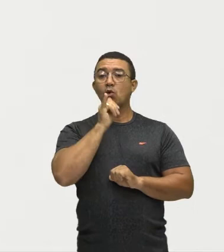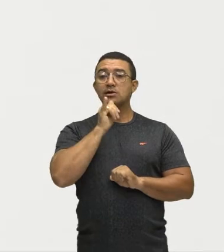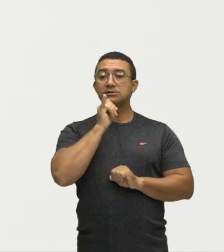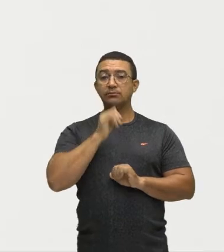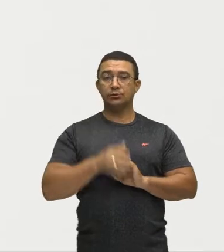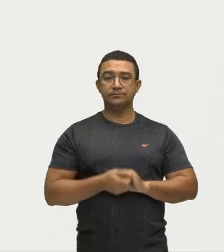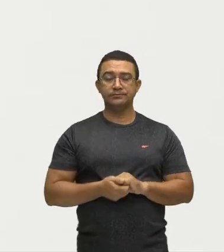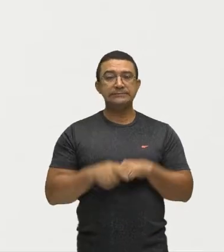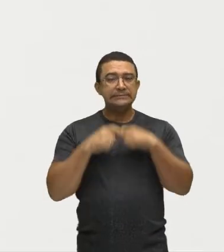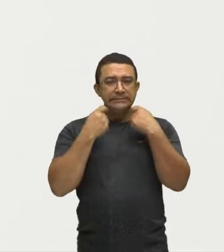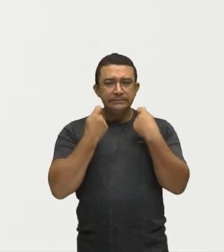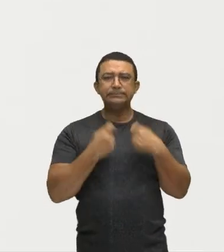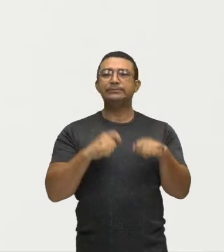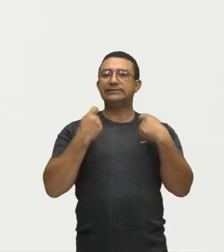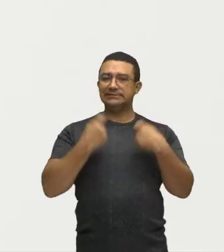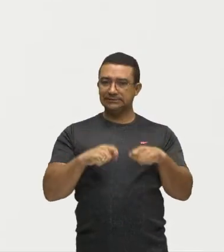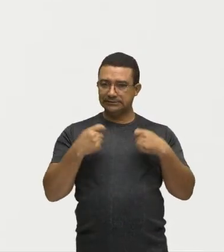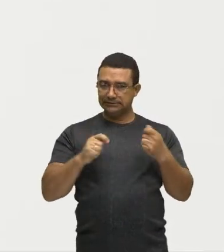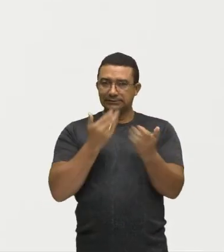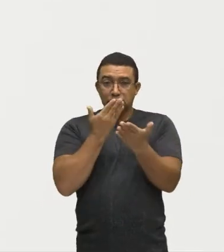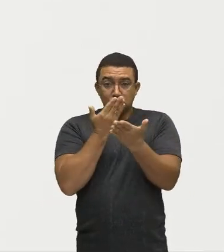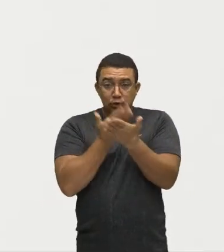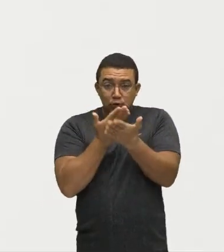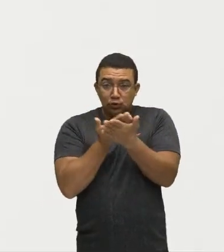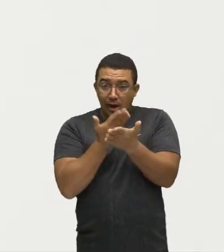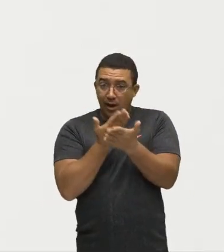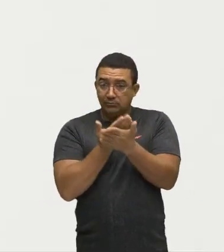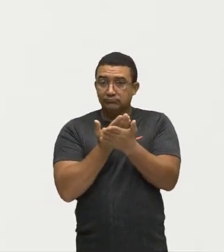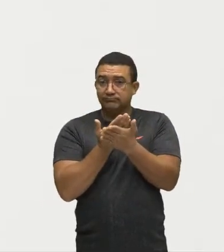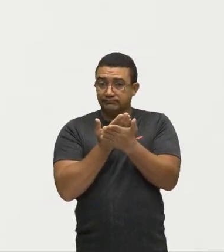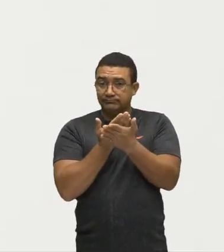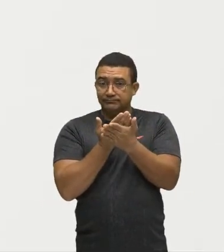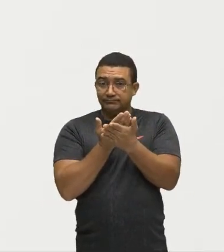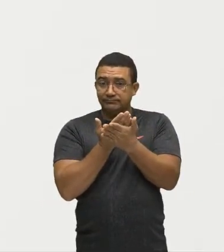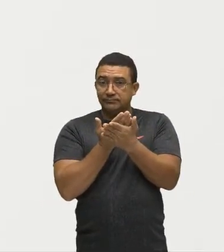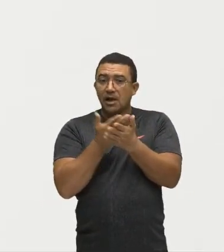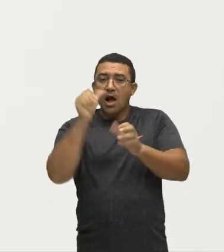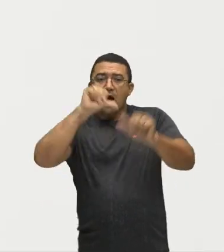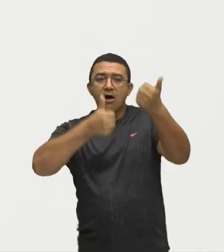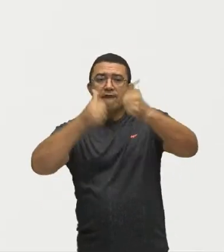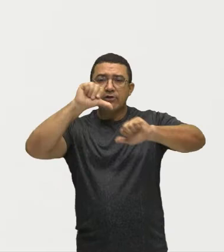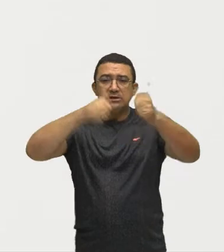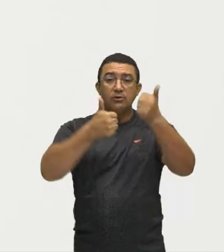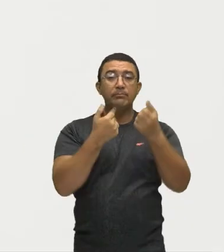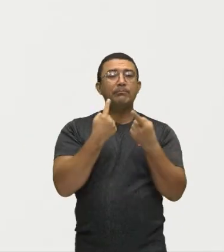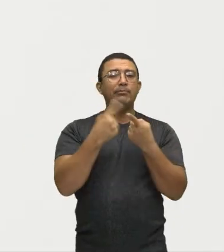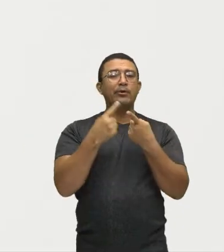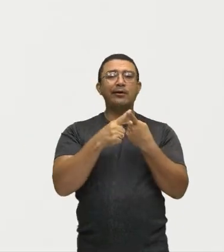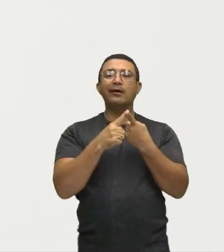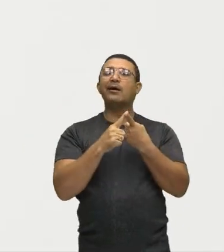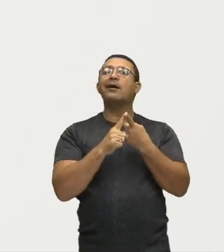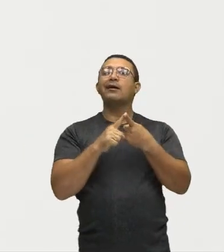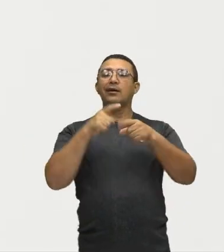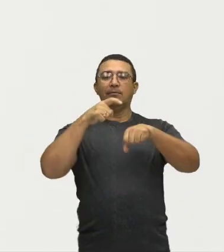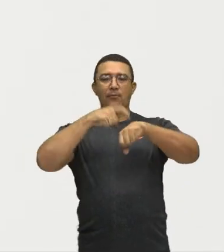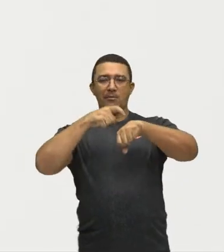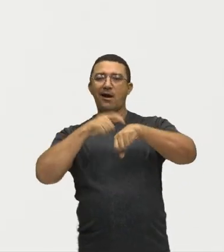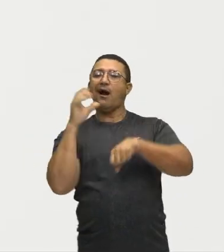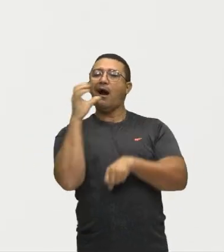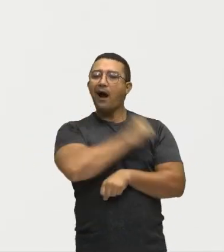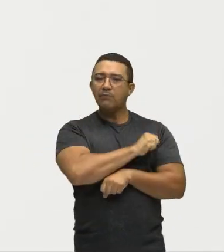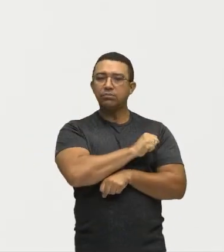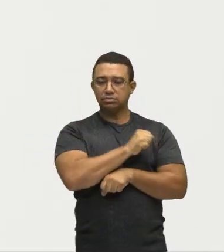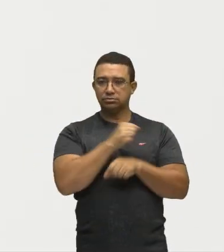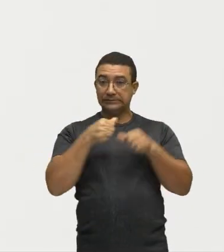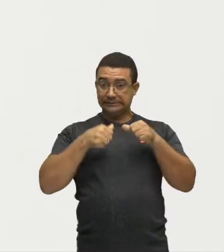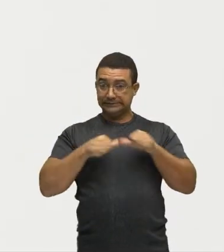ó. Preciso estudar para as avaliações, pois logo estarei